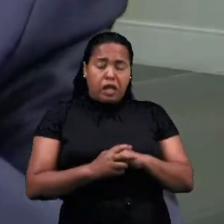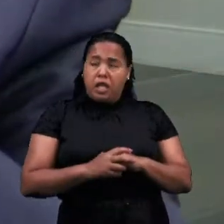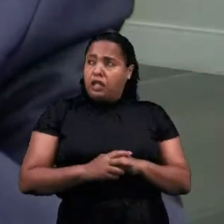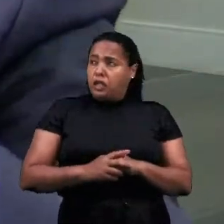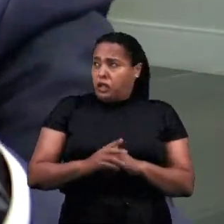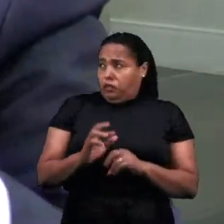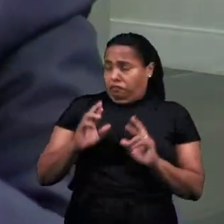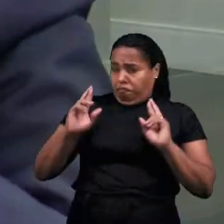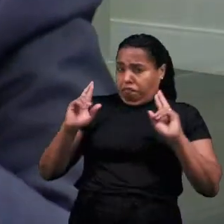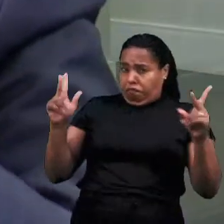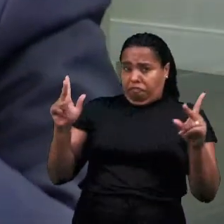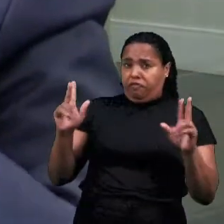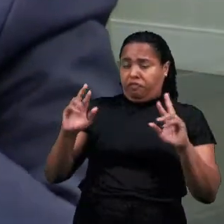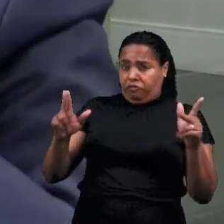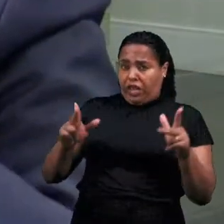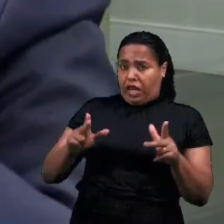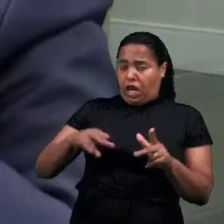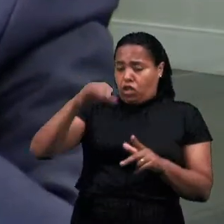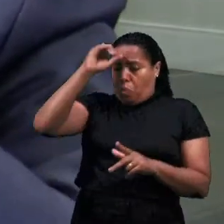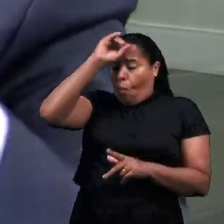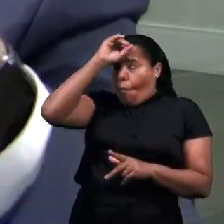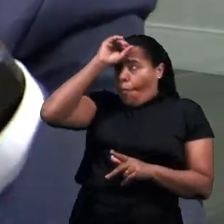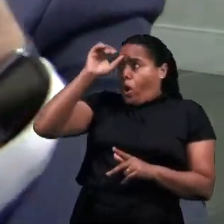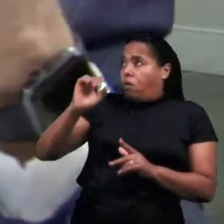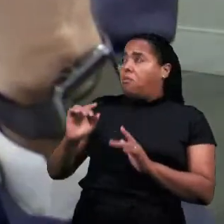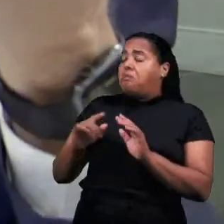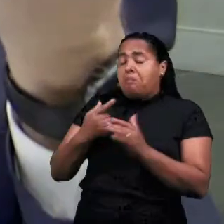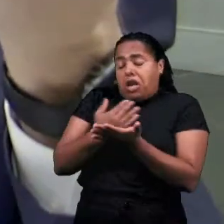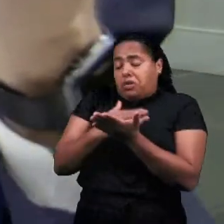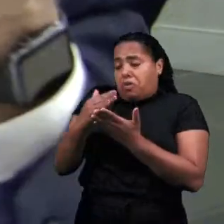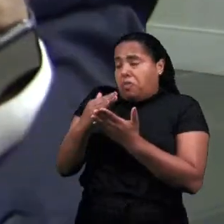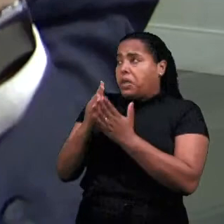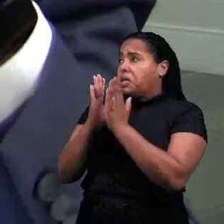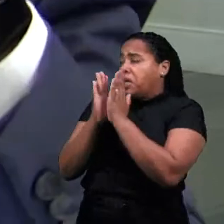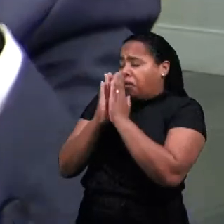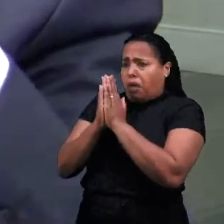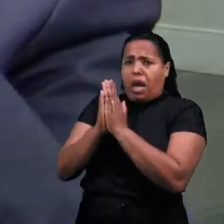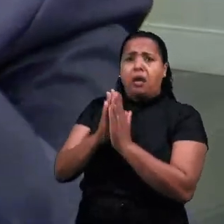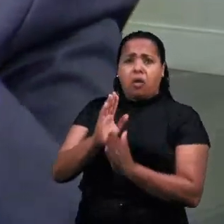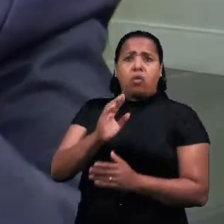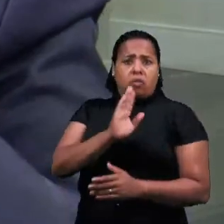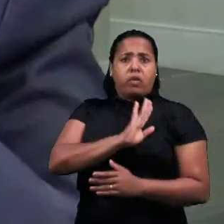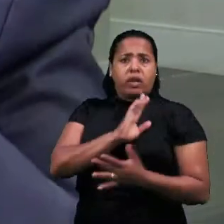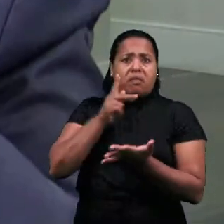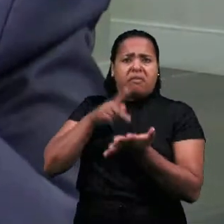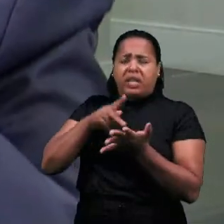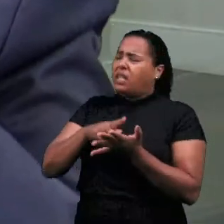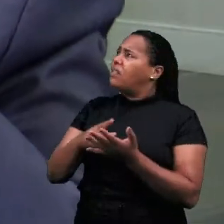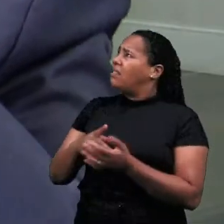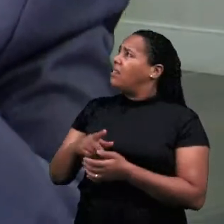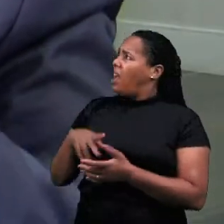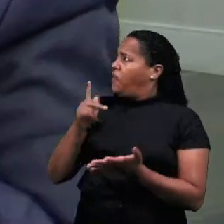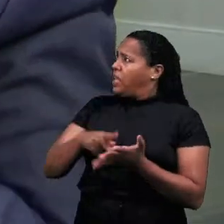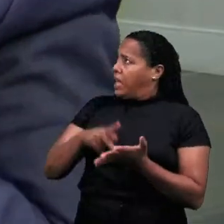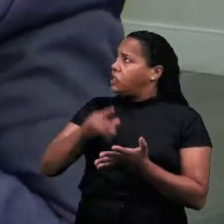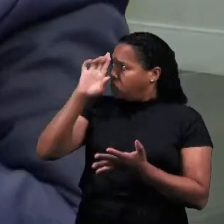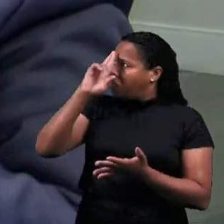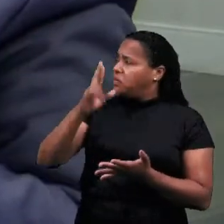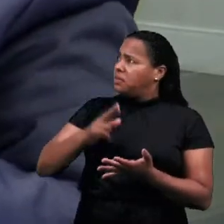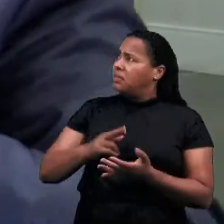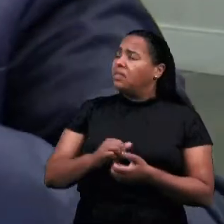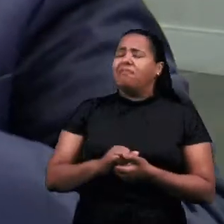orar, mas com um coração sincero, eu comecei a indagar a Deus. Mas será que isso tudo existe? Será que